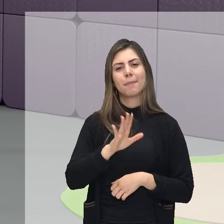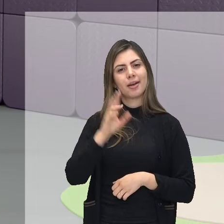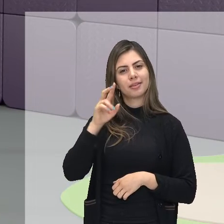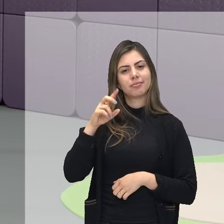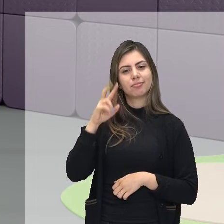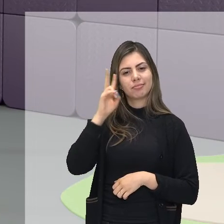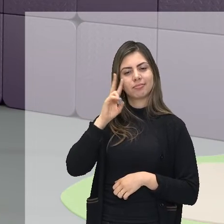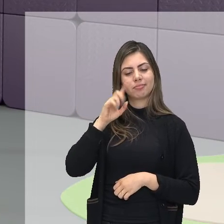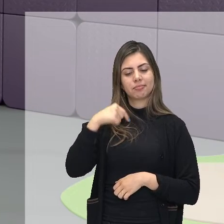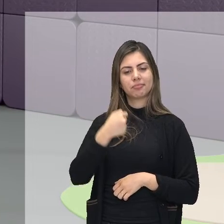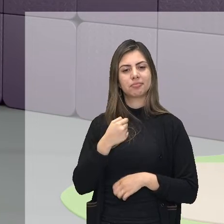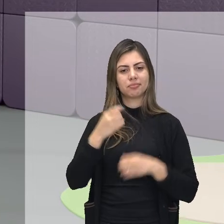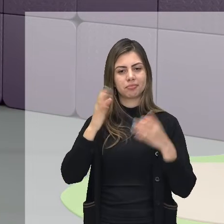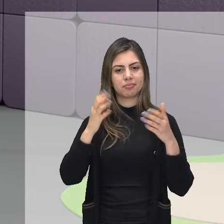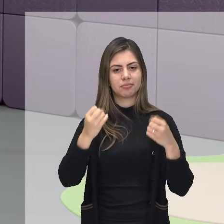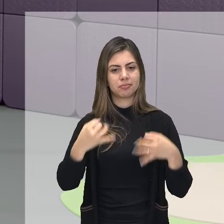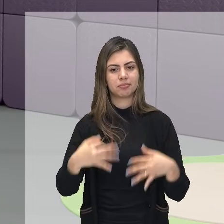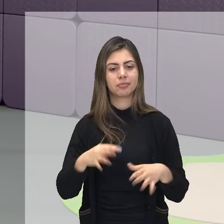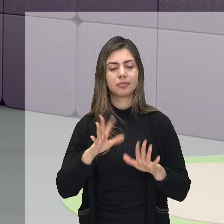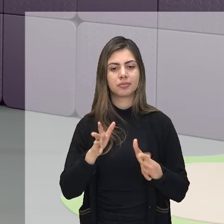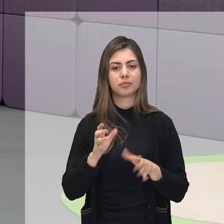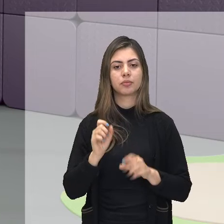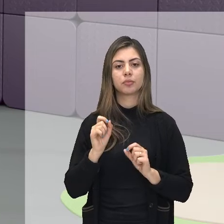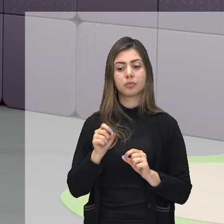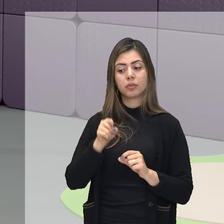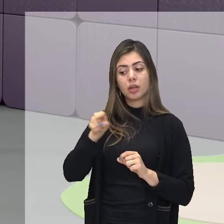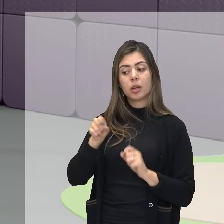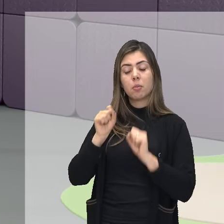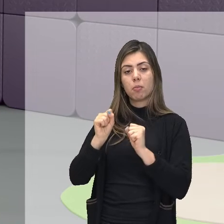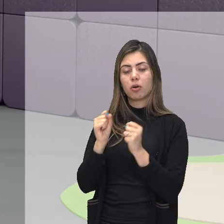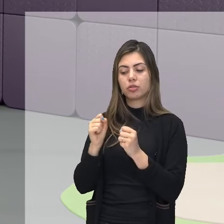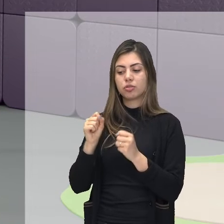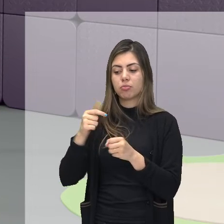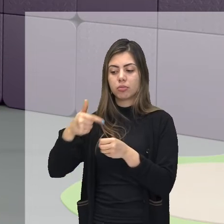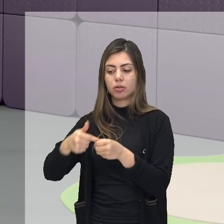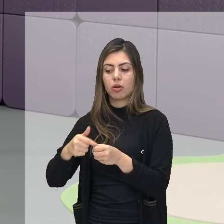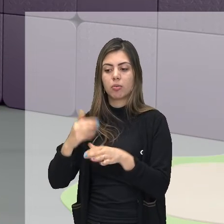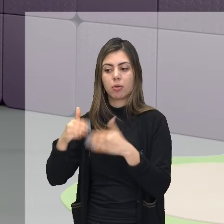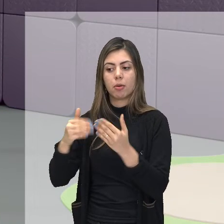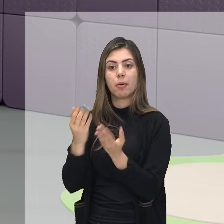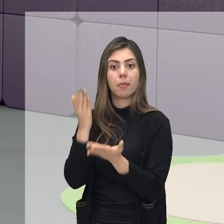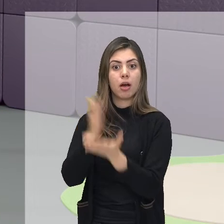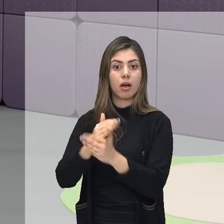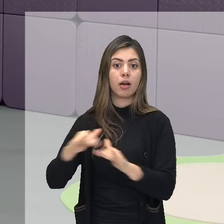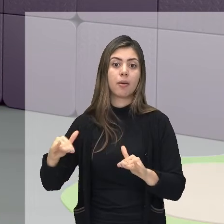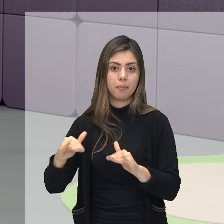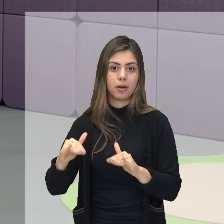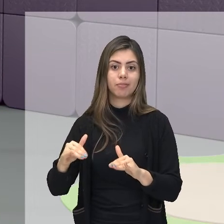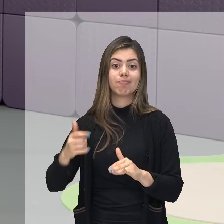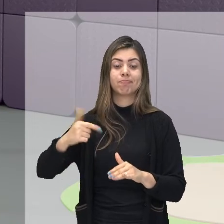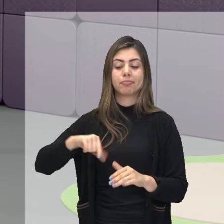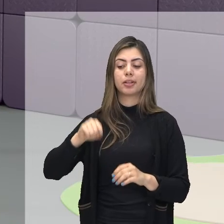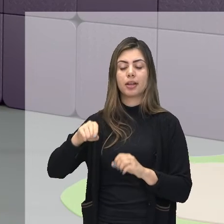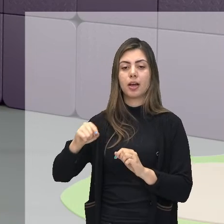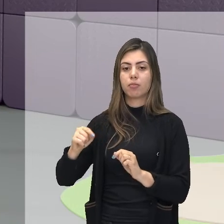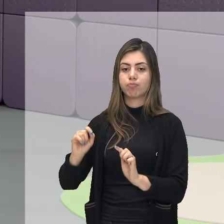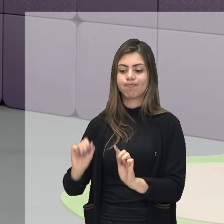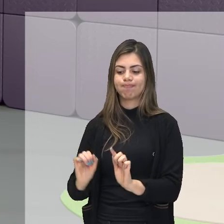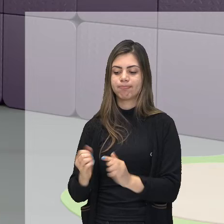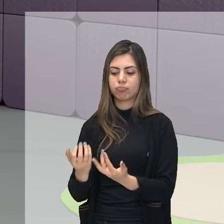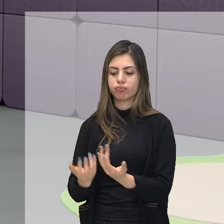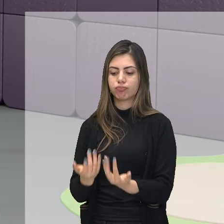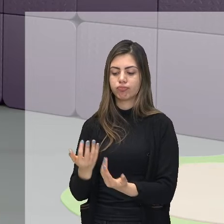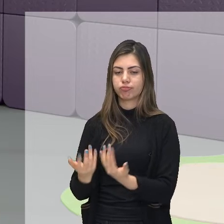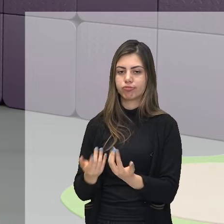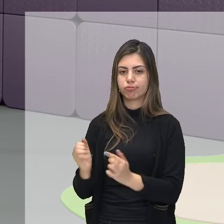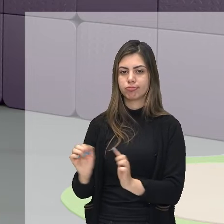vocês, ele não é renovável, ele pode acabar, certo? A sua queima gera esses gases do